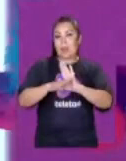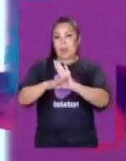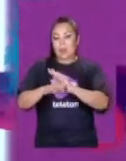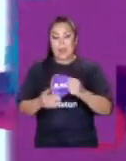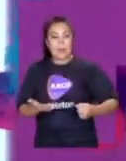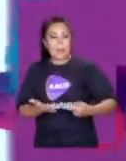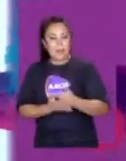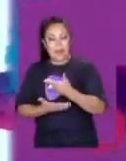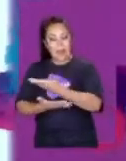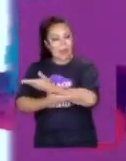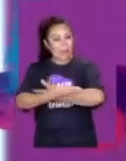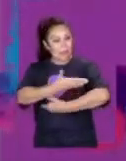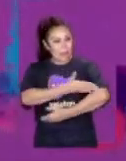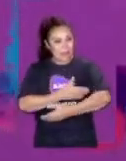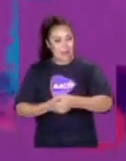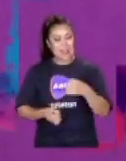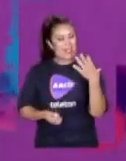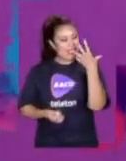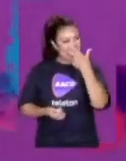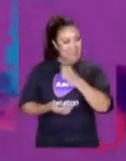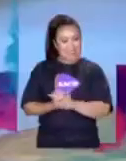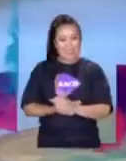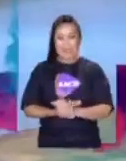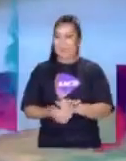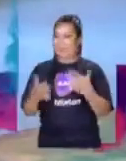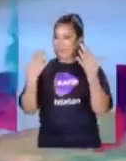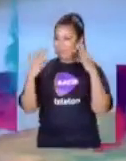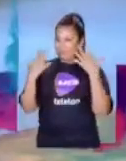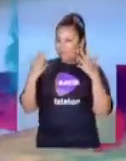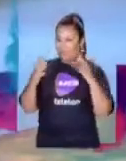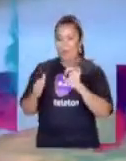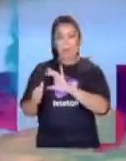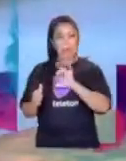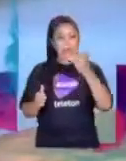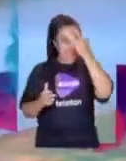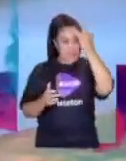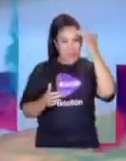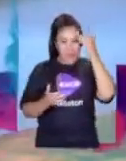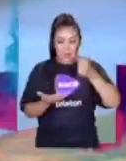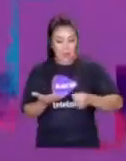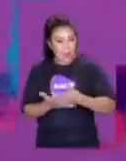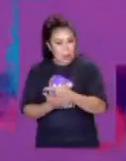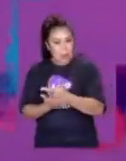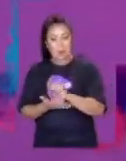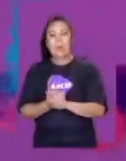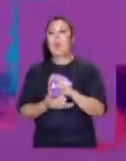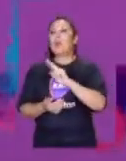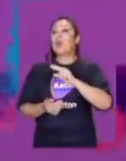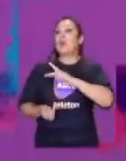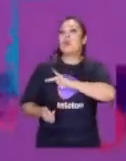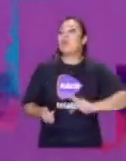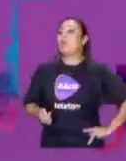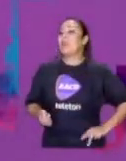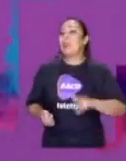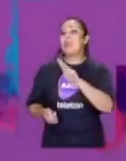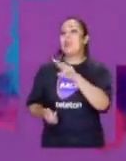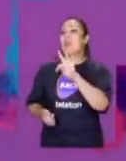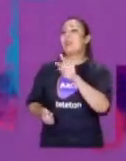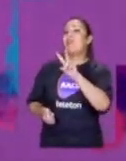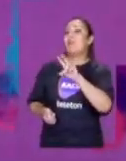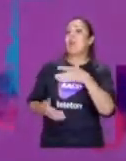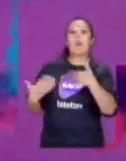camiseta belíssima. Legal. Muito legal. Obrigado a você, VTV. Obrigada a cada um que comprou esse kit, gente. O nome do presidente da VTV? O nome do presidente da